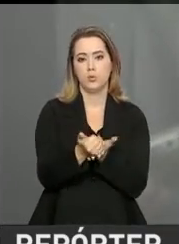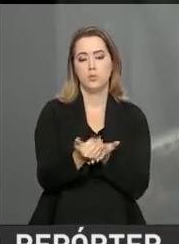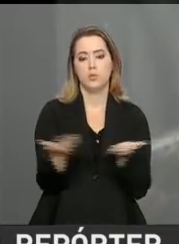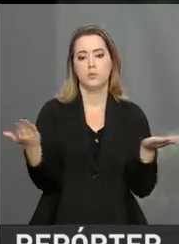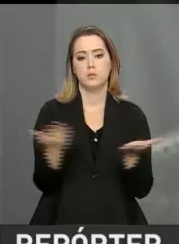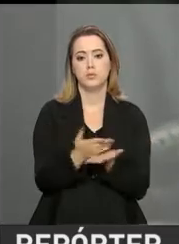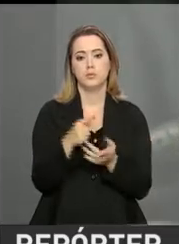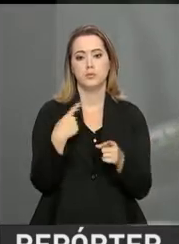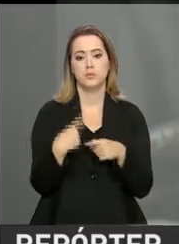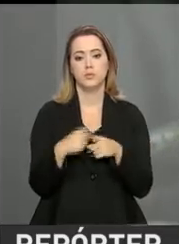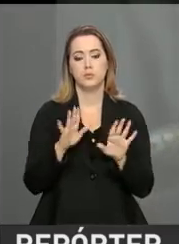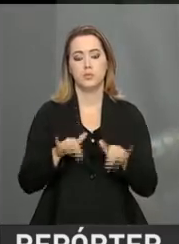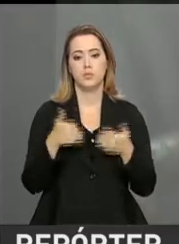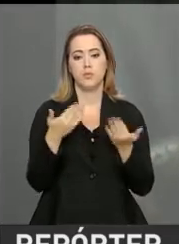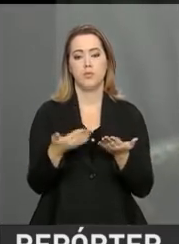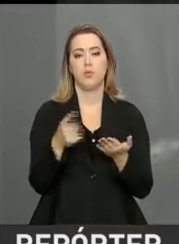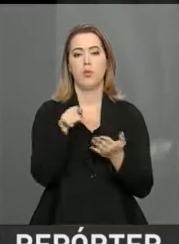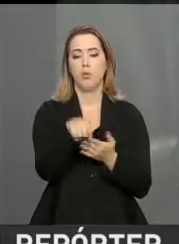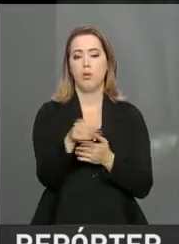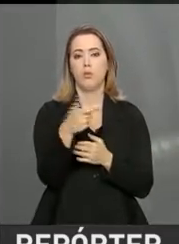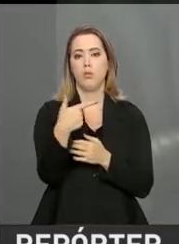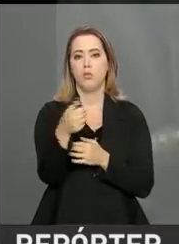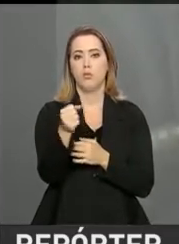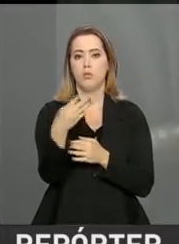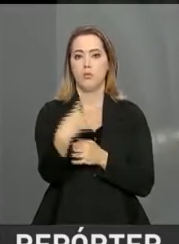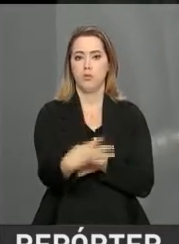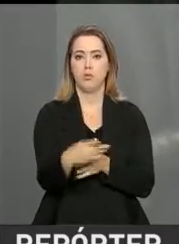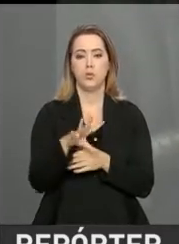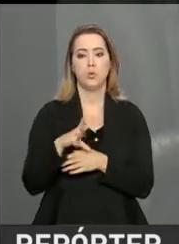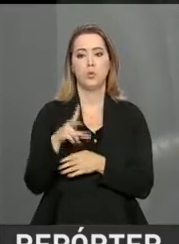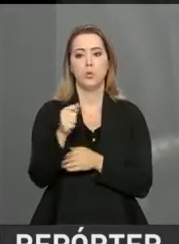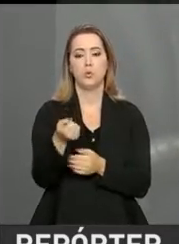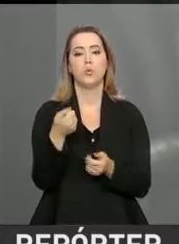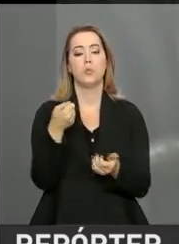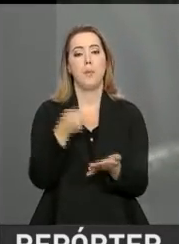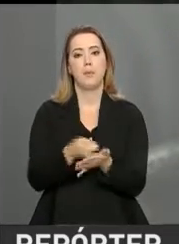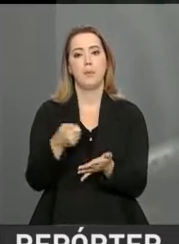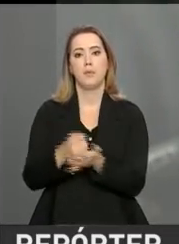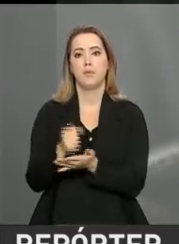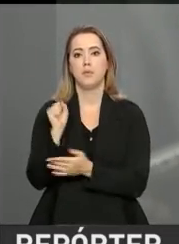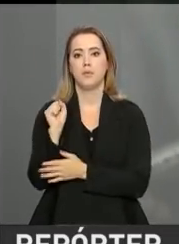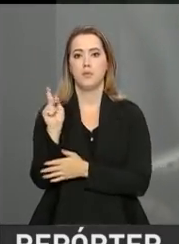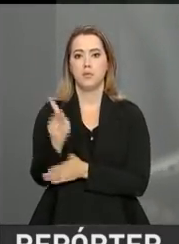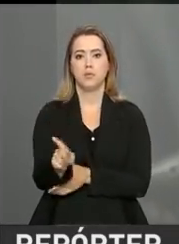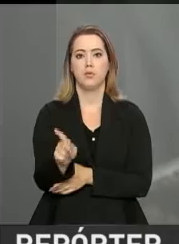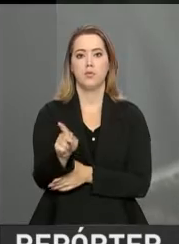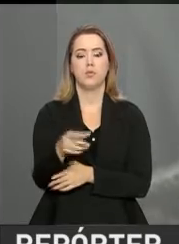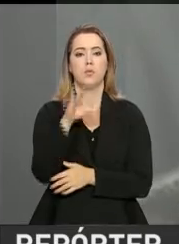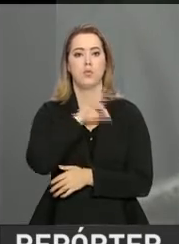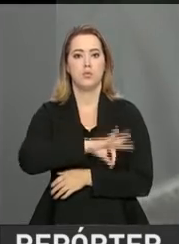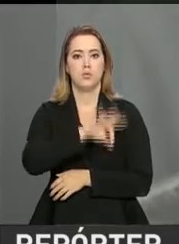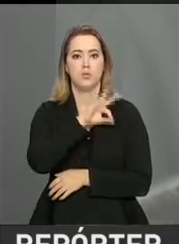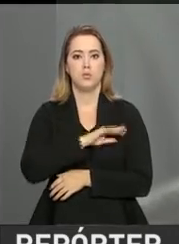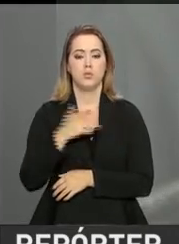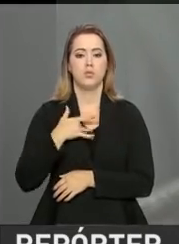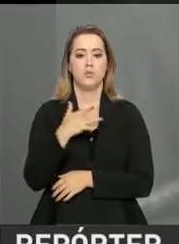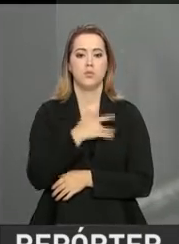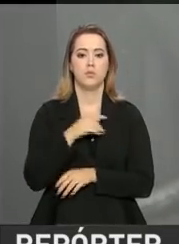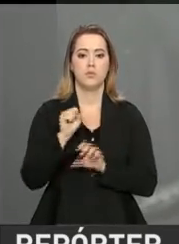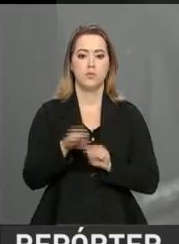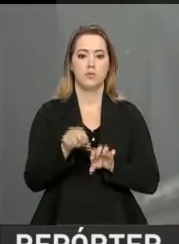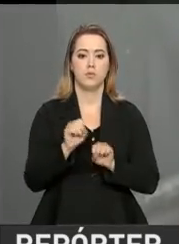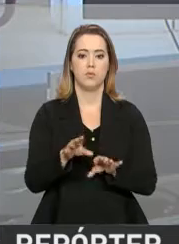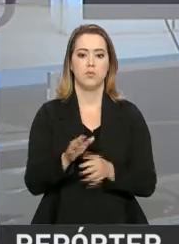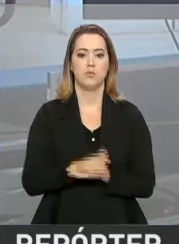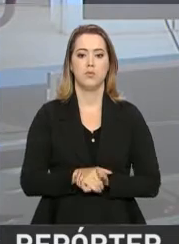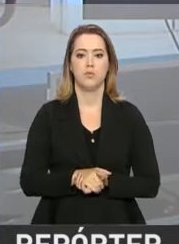Oito anos a partir de agora. Pois bem, em 2024, todo o orçamento será para pagar previdência, folha de pagamento, saúde e educação. Nada